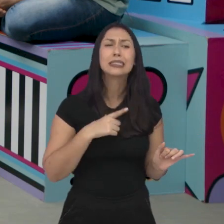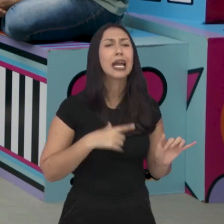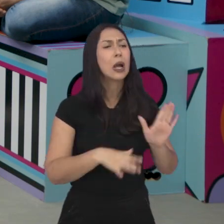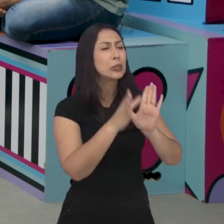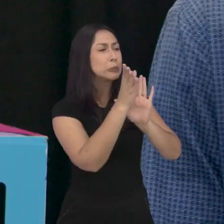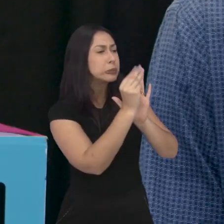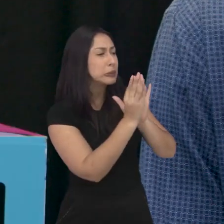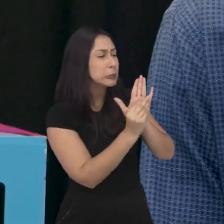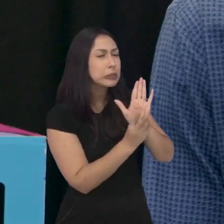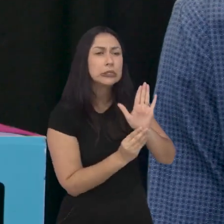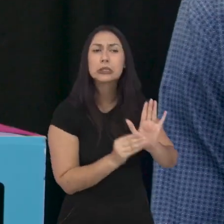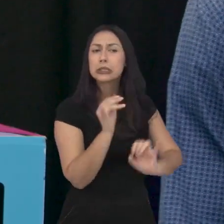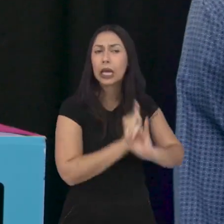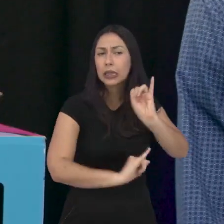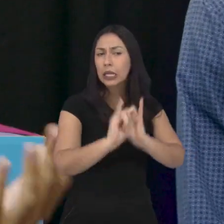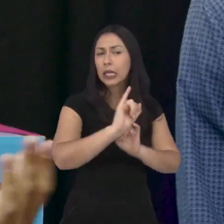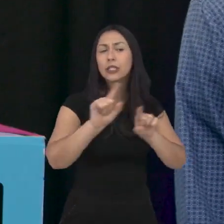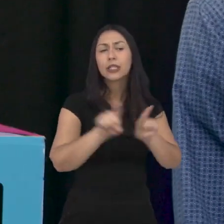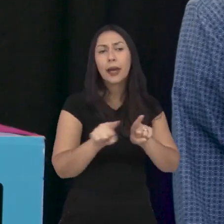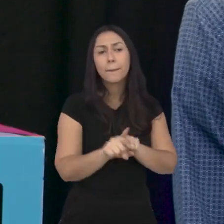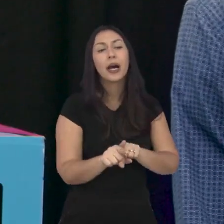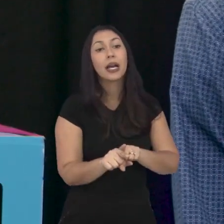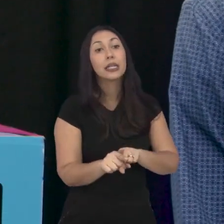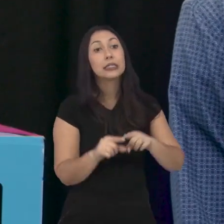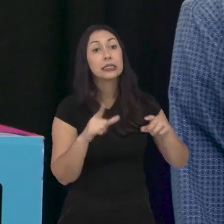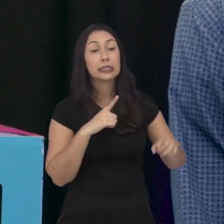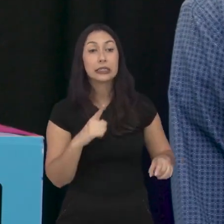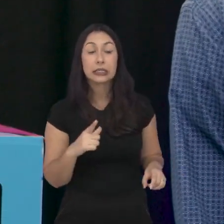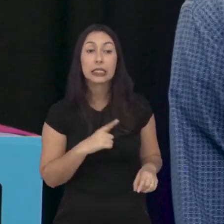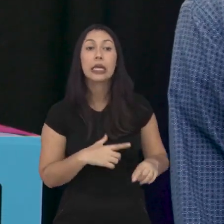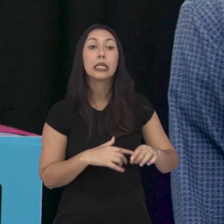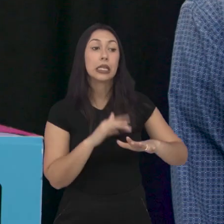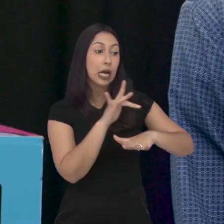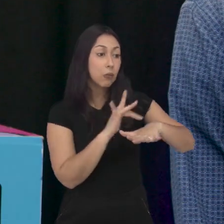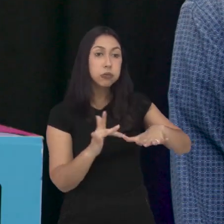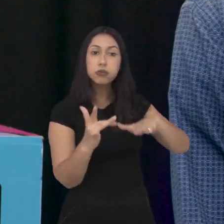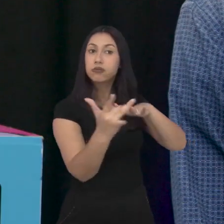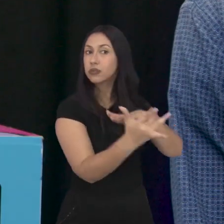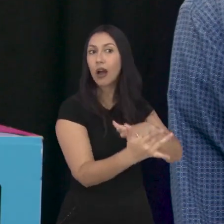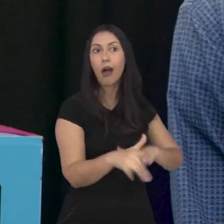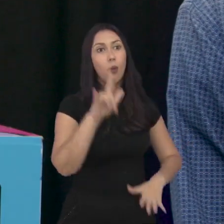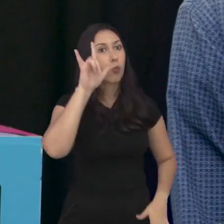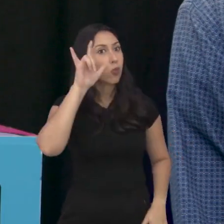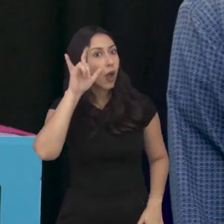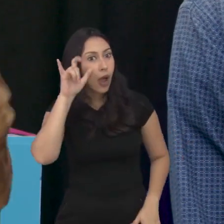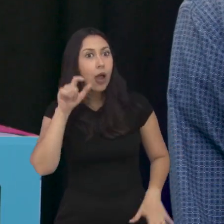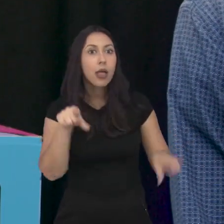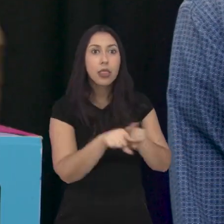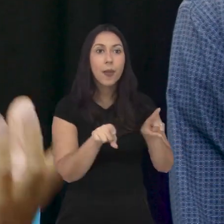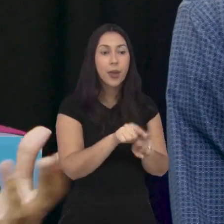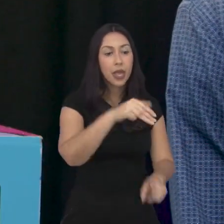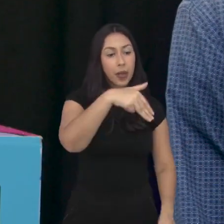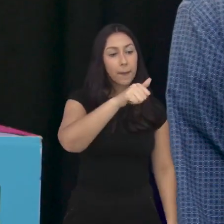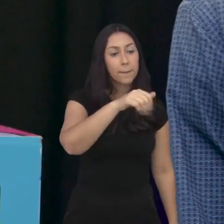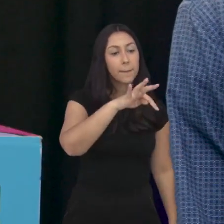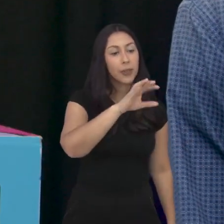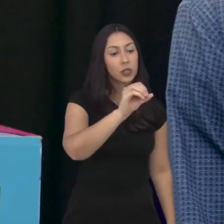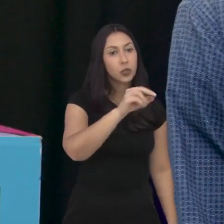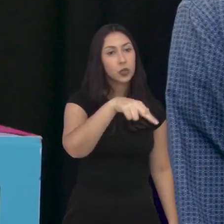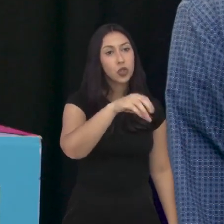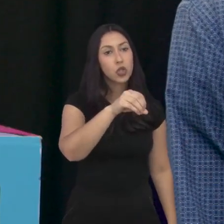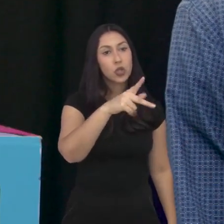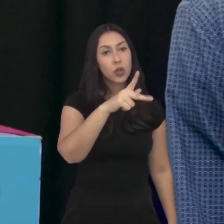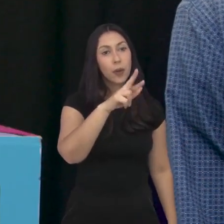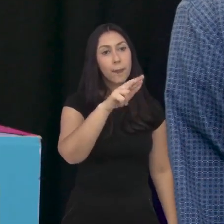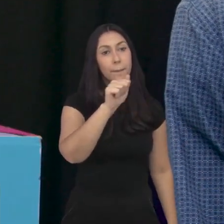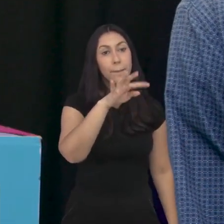muito, mas muito conteúdo na internet. A gente está nas redes sociais sob o nome Mato no Prato, então tem lá no Instagram, que a gente usa tanto,